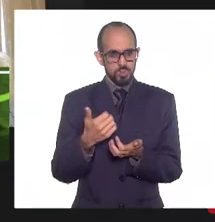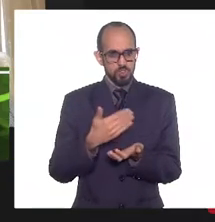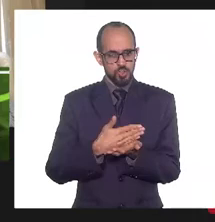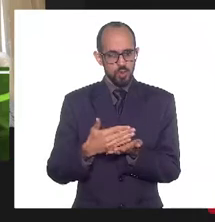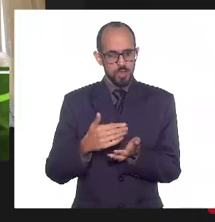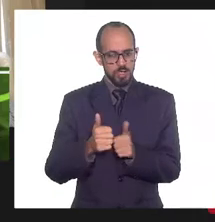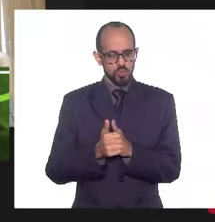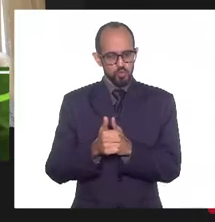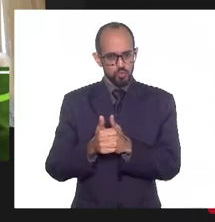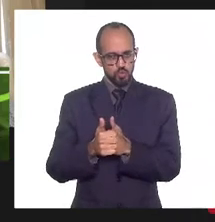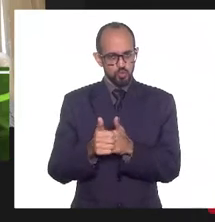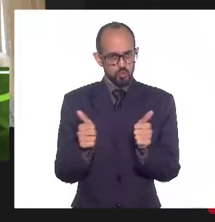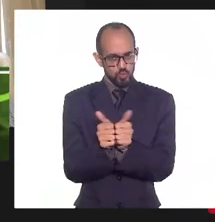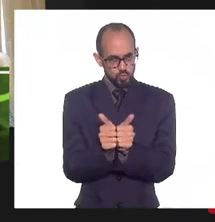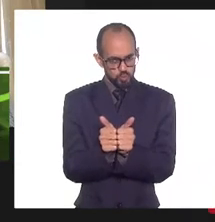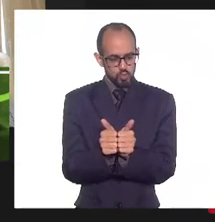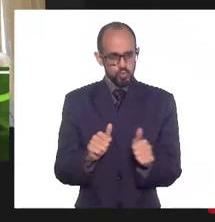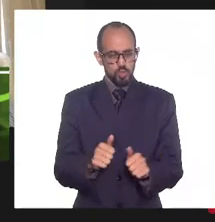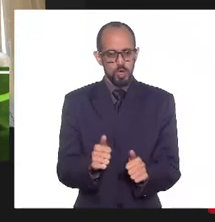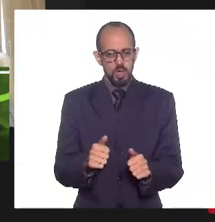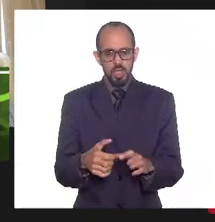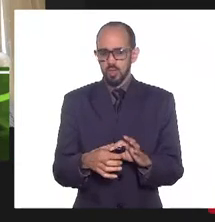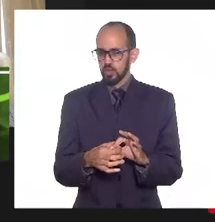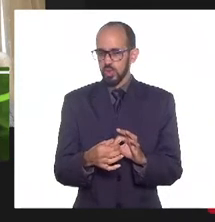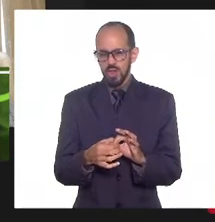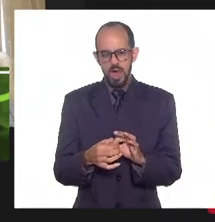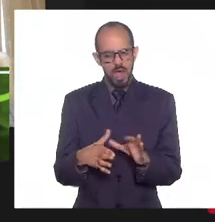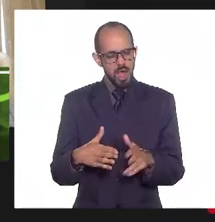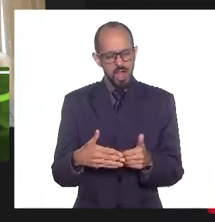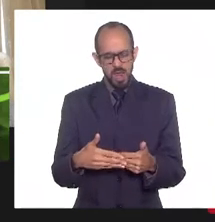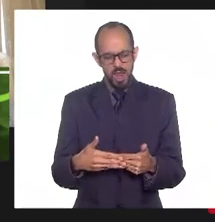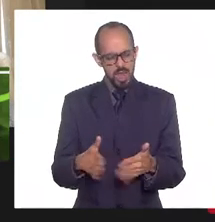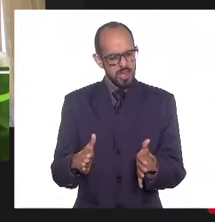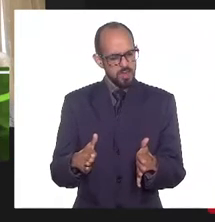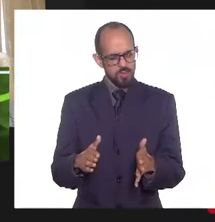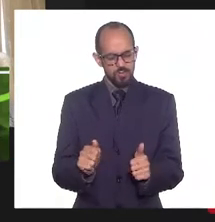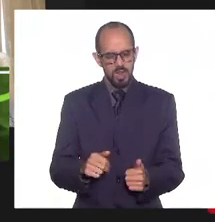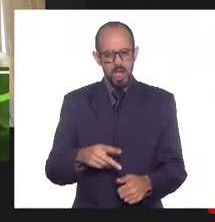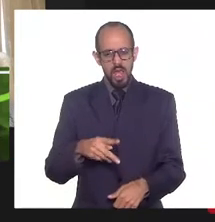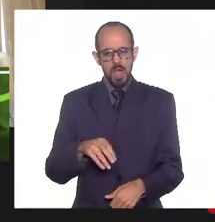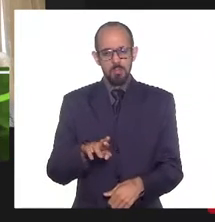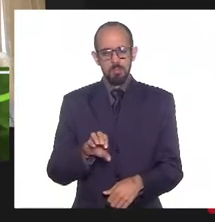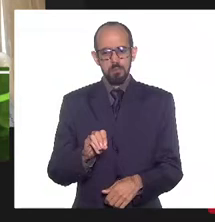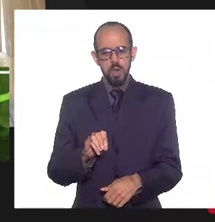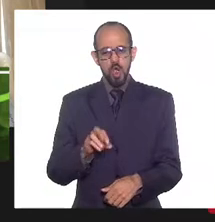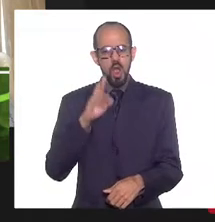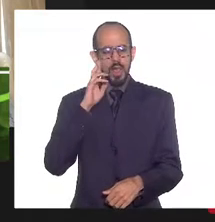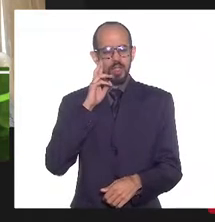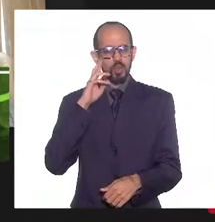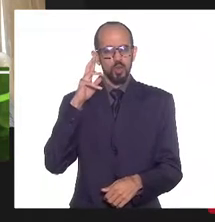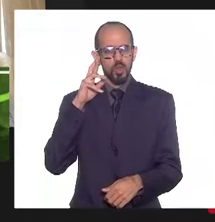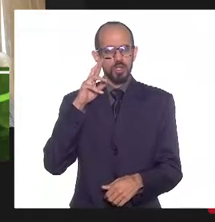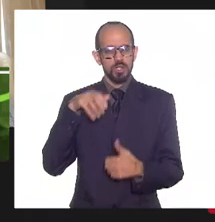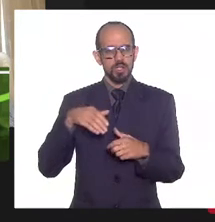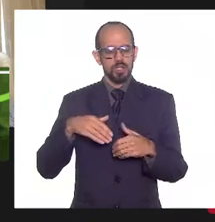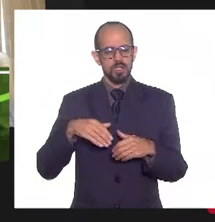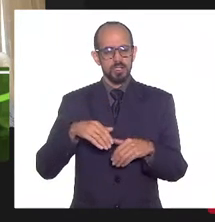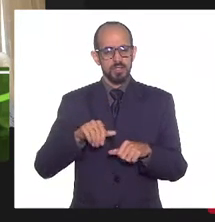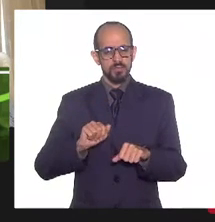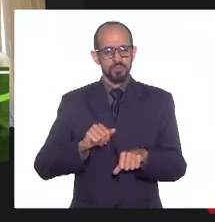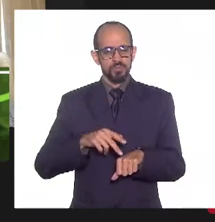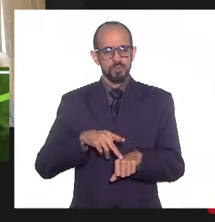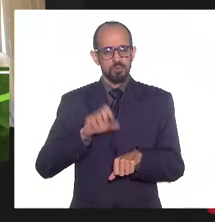já disponibilizo a Universidade do Estado do Rio de Janeiro a Pró-Reitoria de Extensão e Cultura secretária Daniela deputado